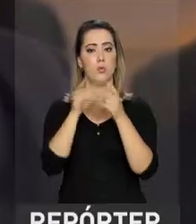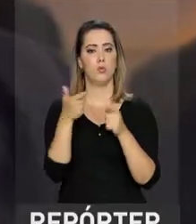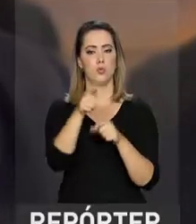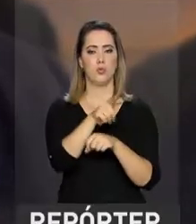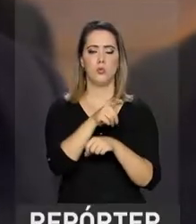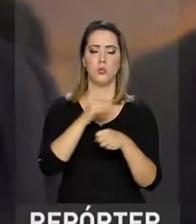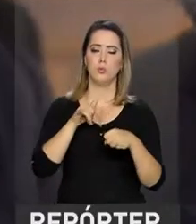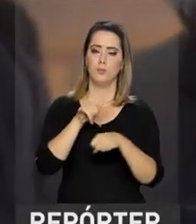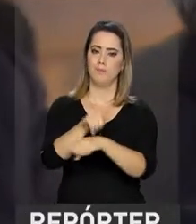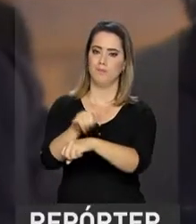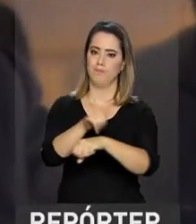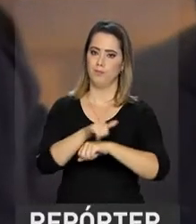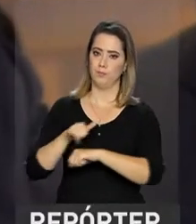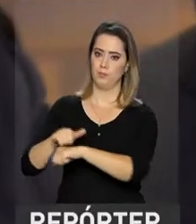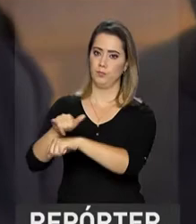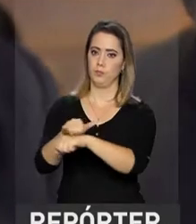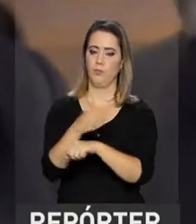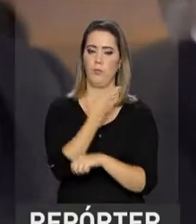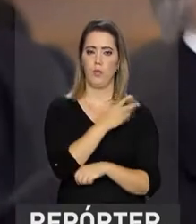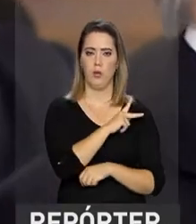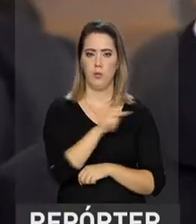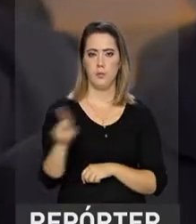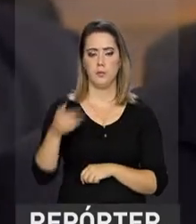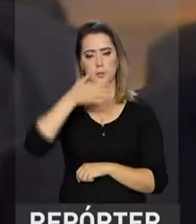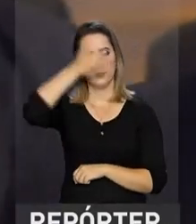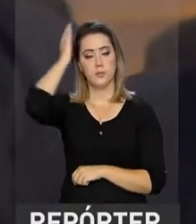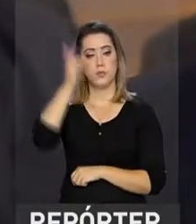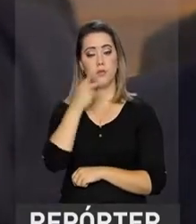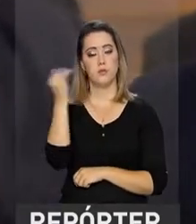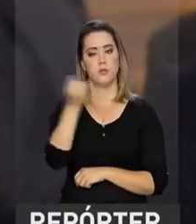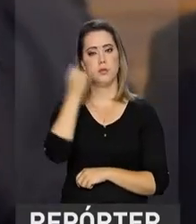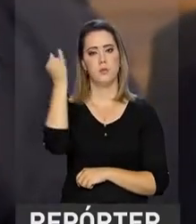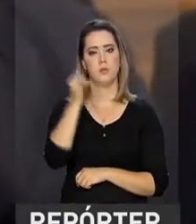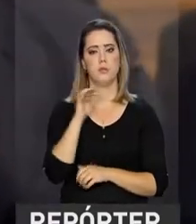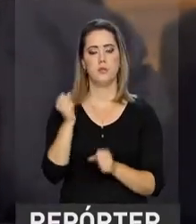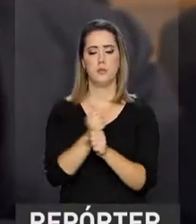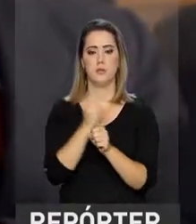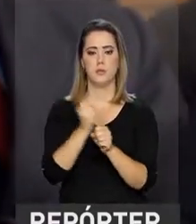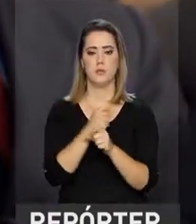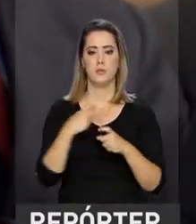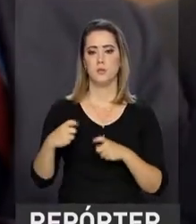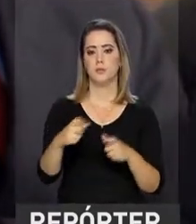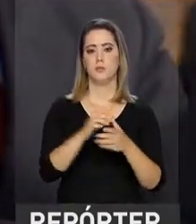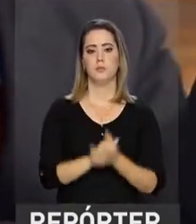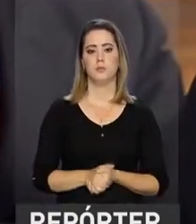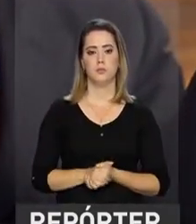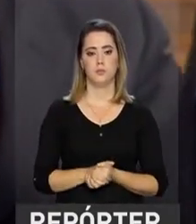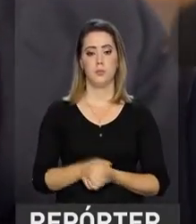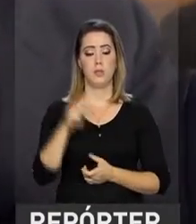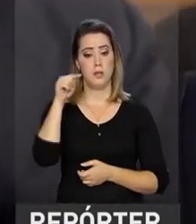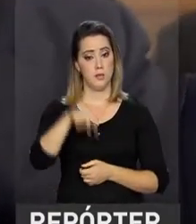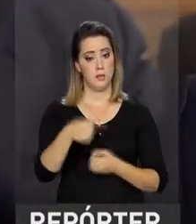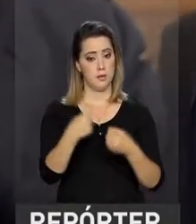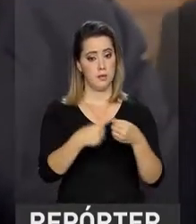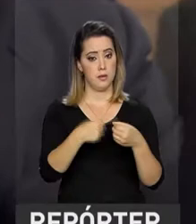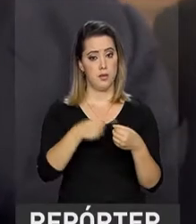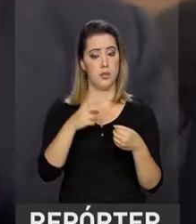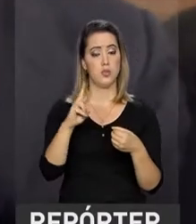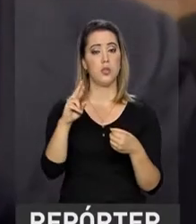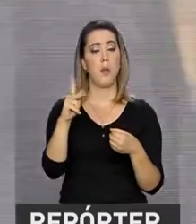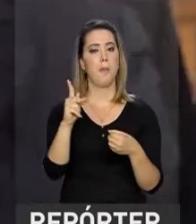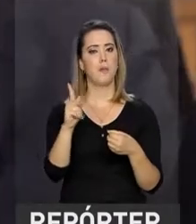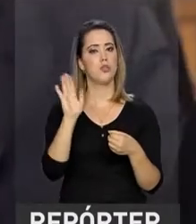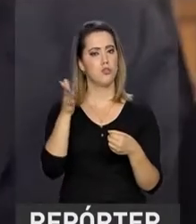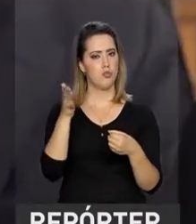o presidente michel temer destacou a importância das obras na região ribeirão preto já é uma cidade de grande prosperidade